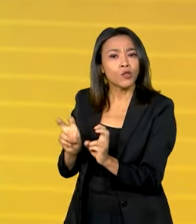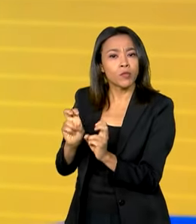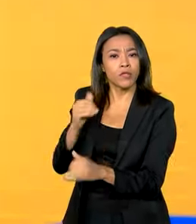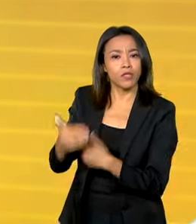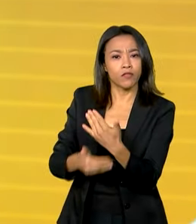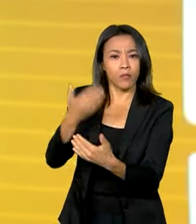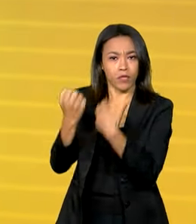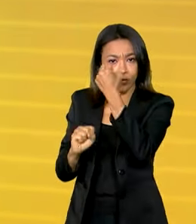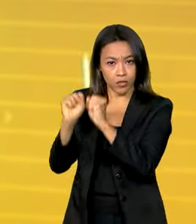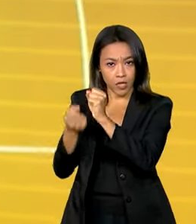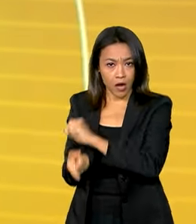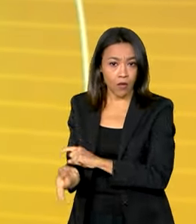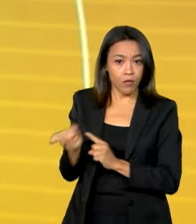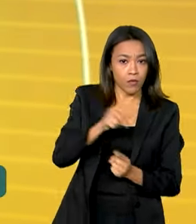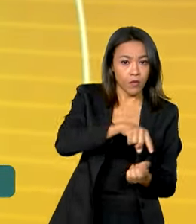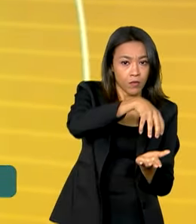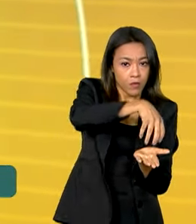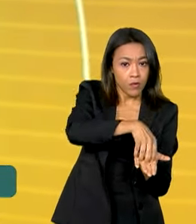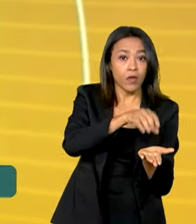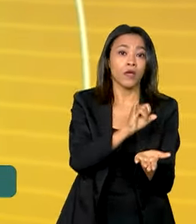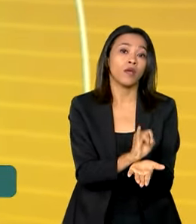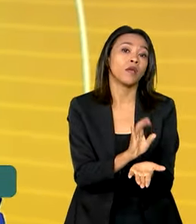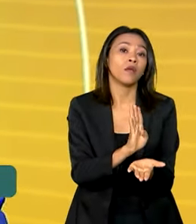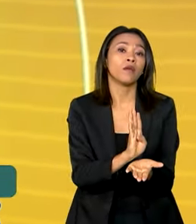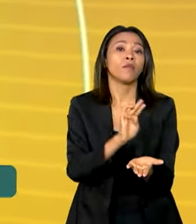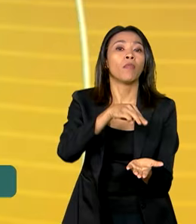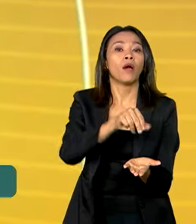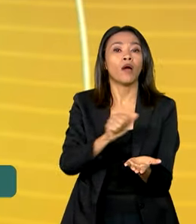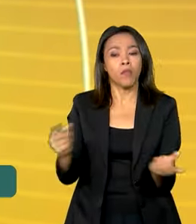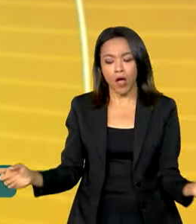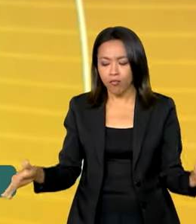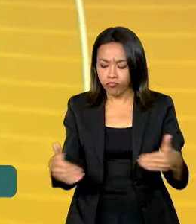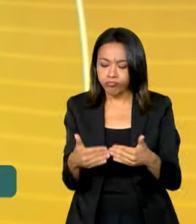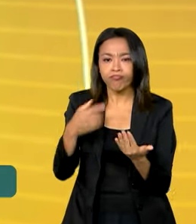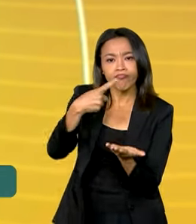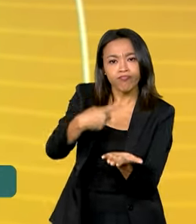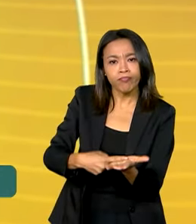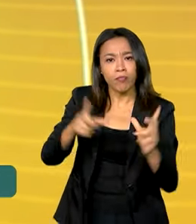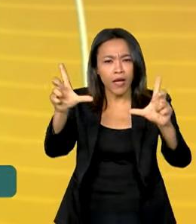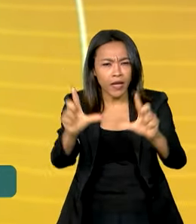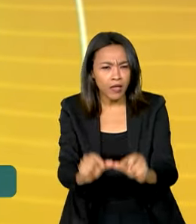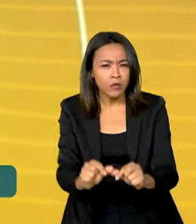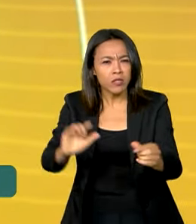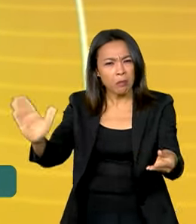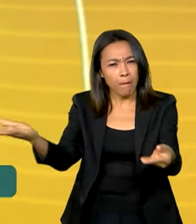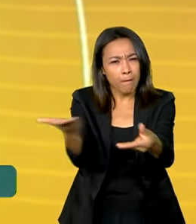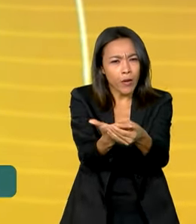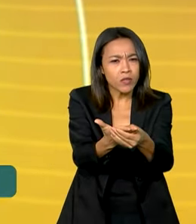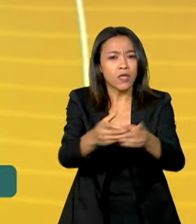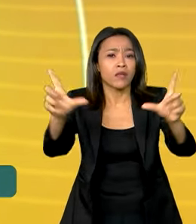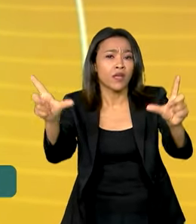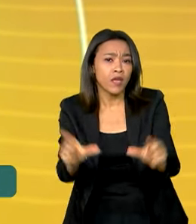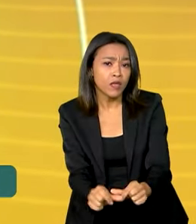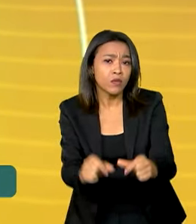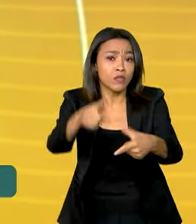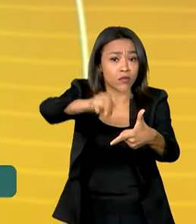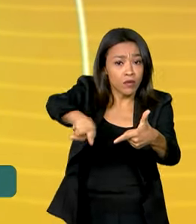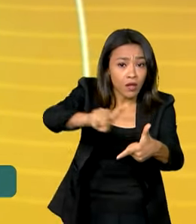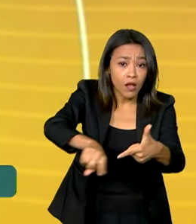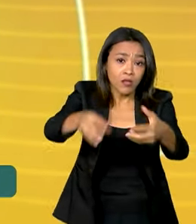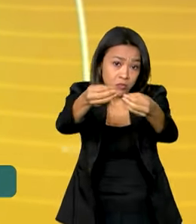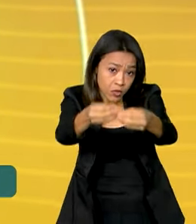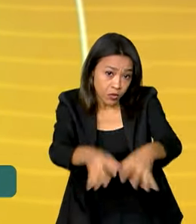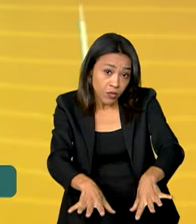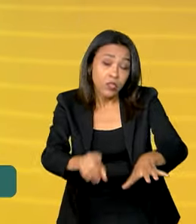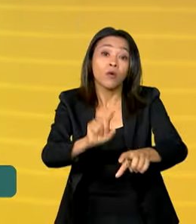e o Ibama firmaram um acordo para melhorar processos reduzir os gargalos e incentivar os investimentos e